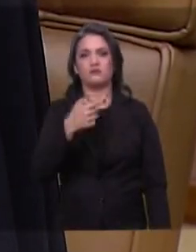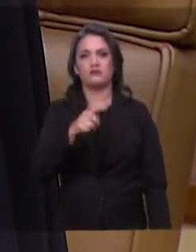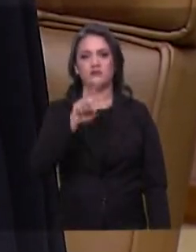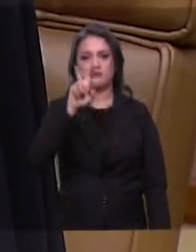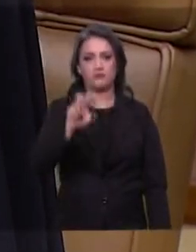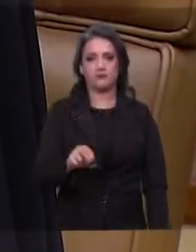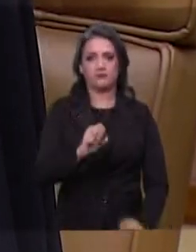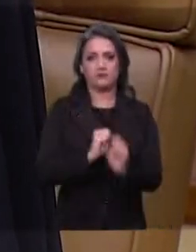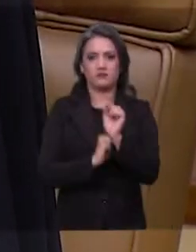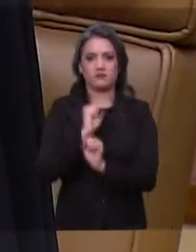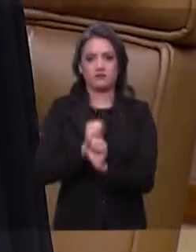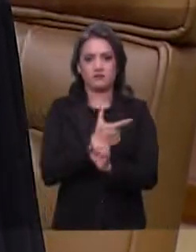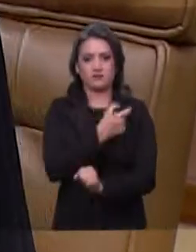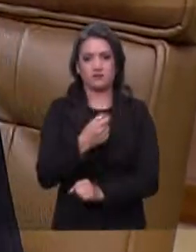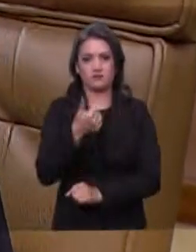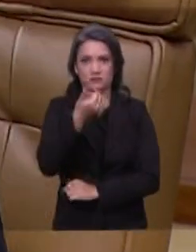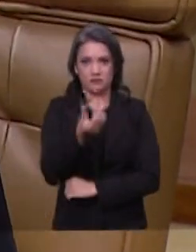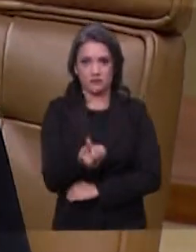8.750 de 2016.